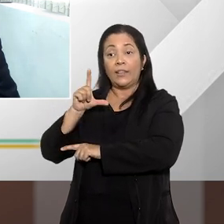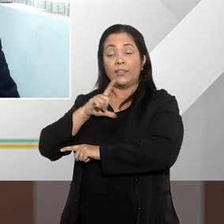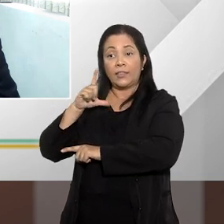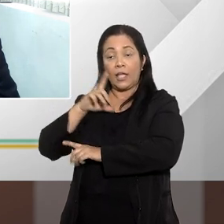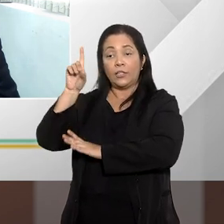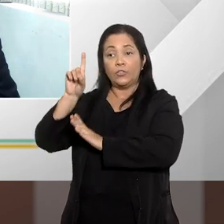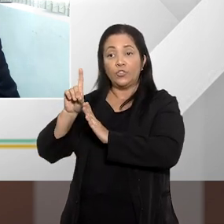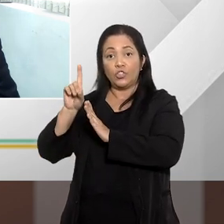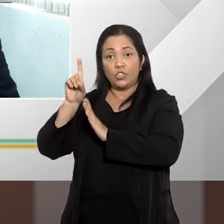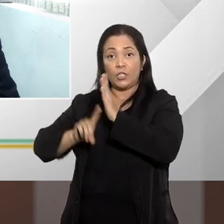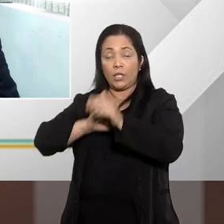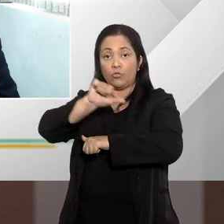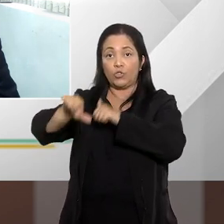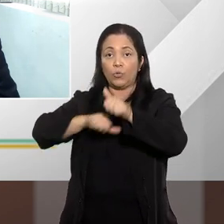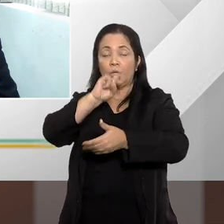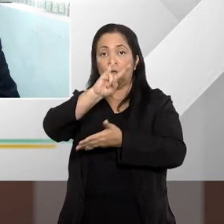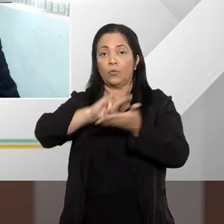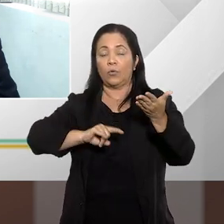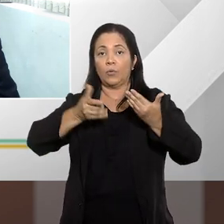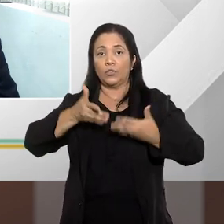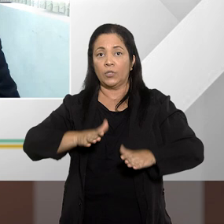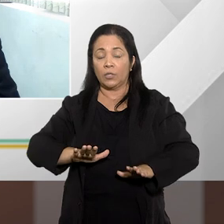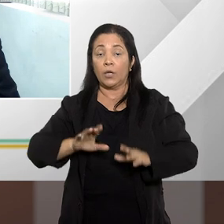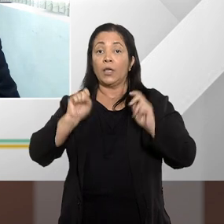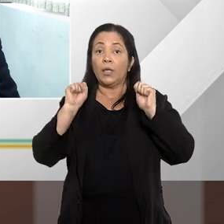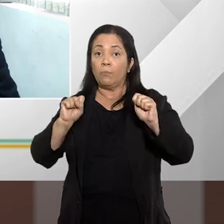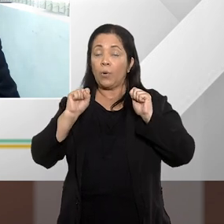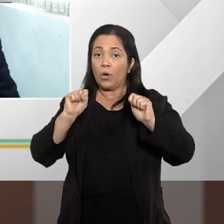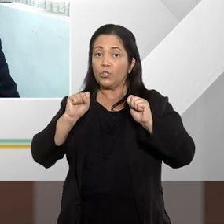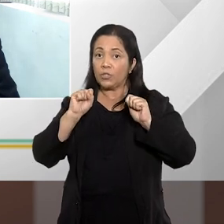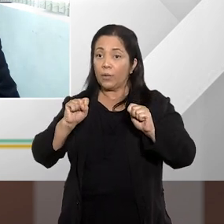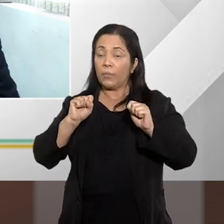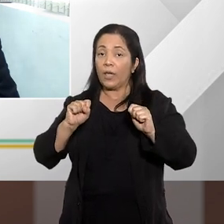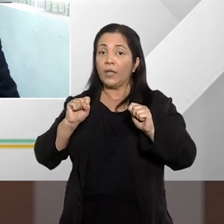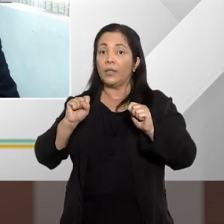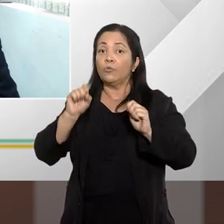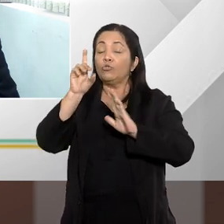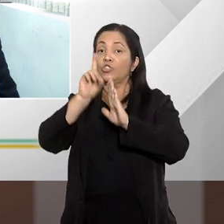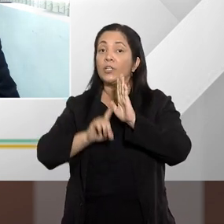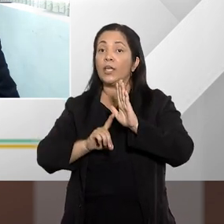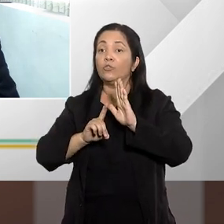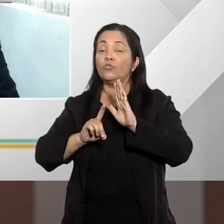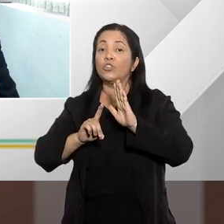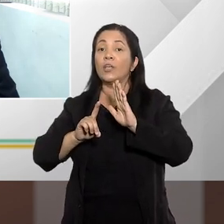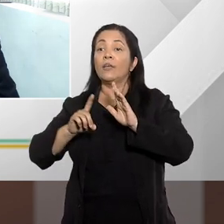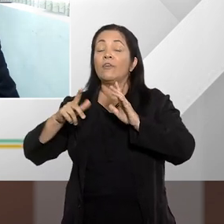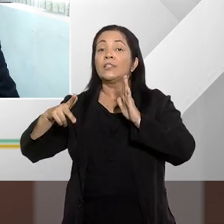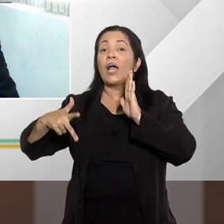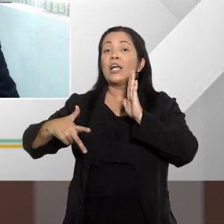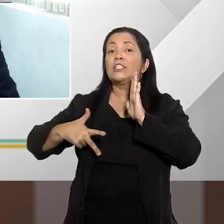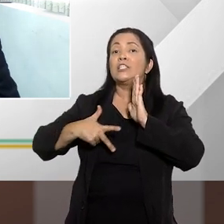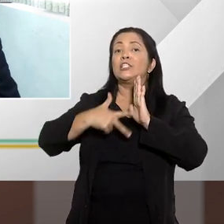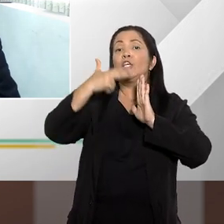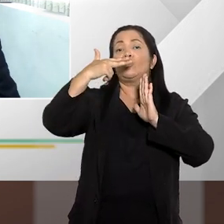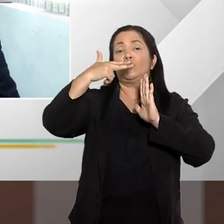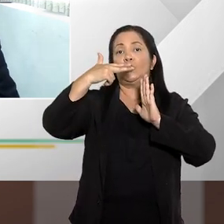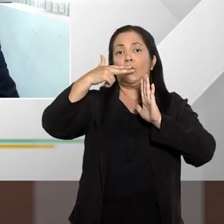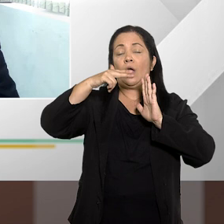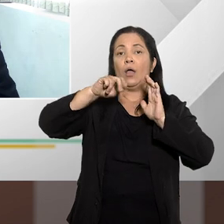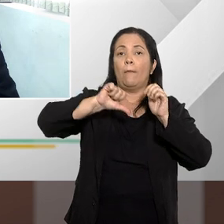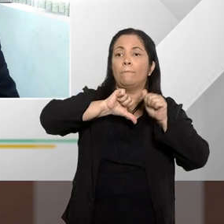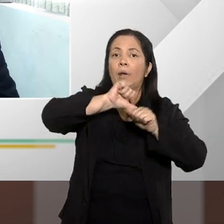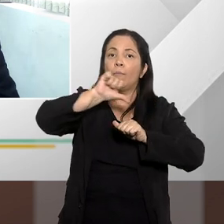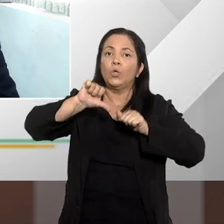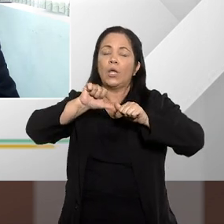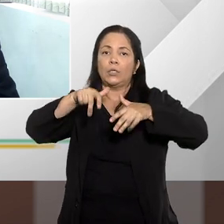em necessidade de realizar a cirurgia de adequação sexual. Quais as suas considerações, Iago, sobre entendimentos